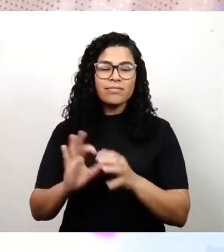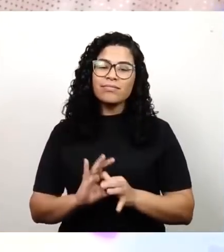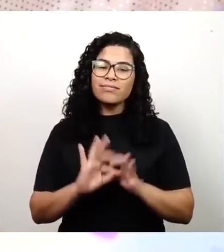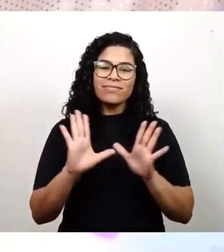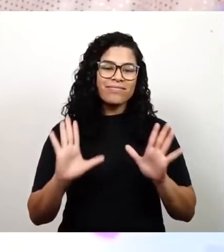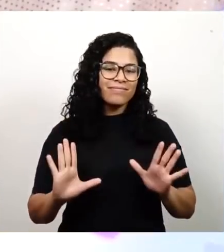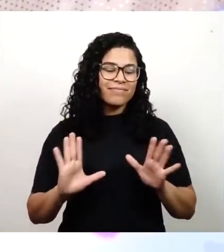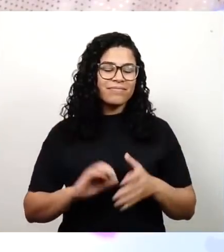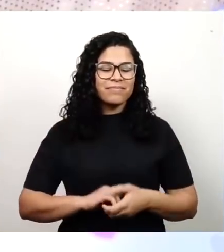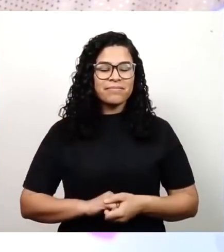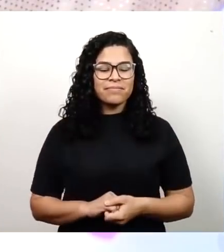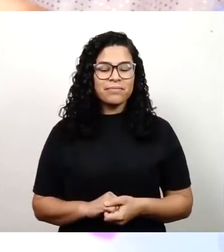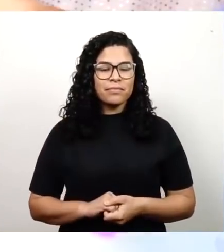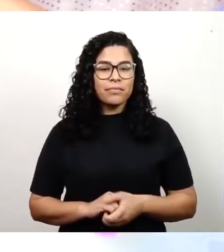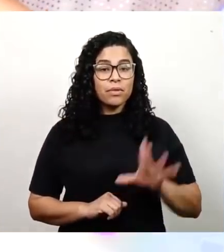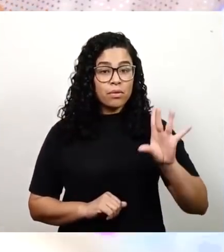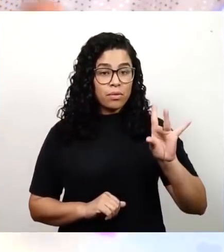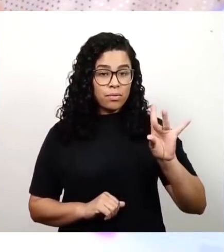utilizar o seu caderno,